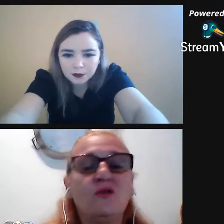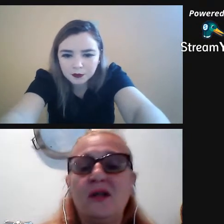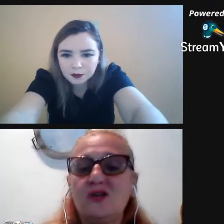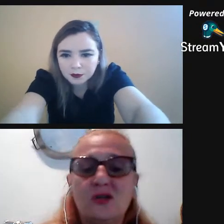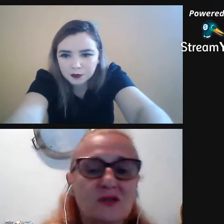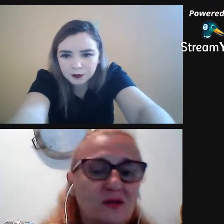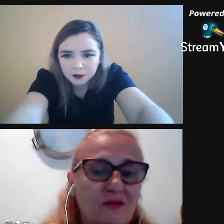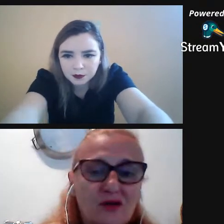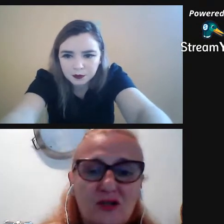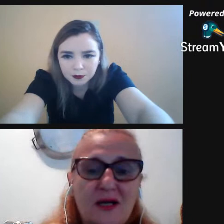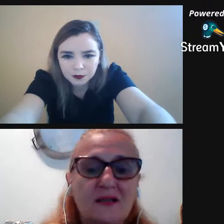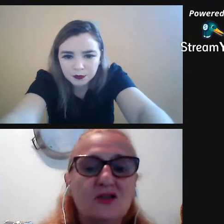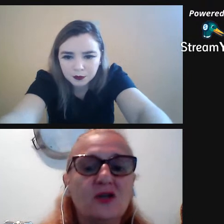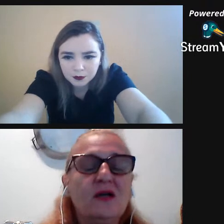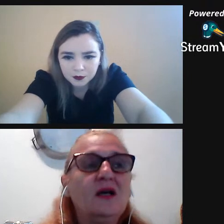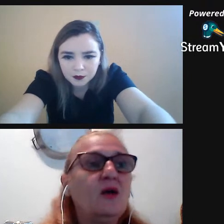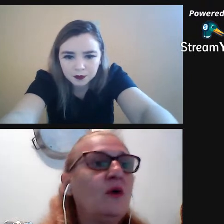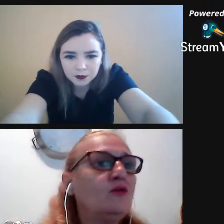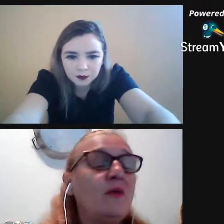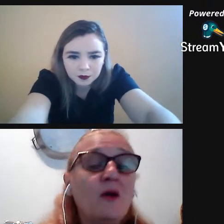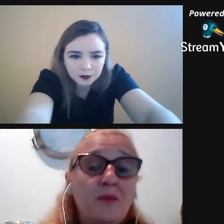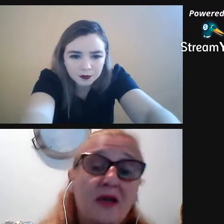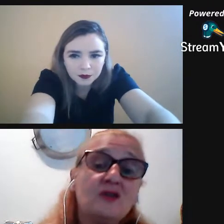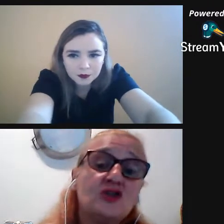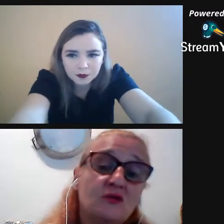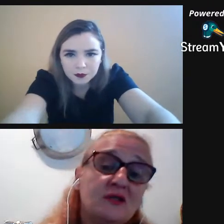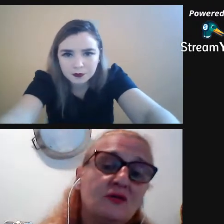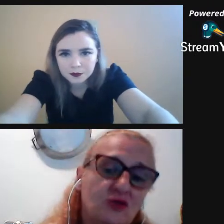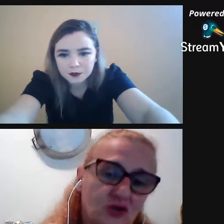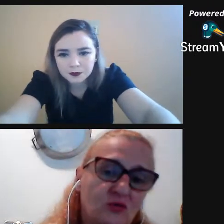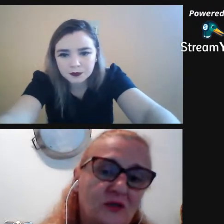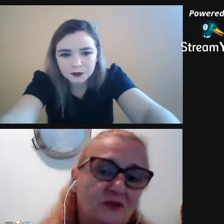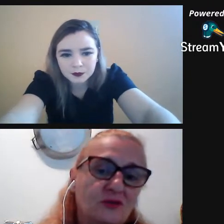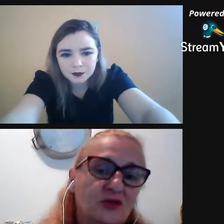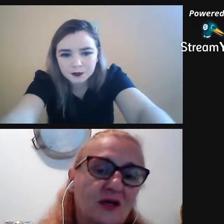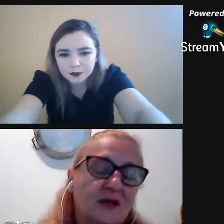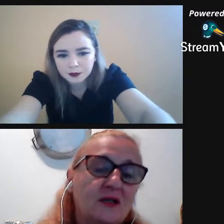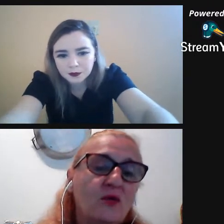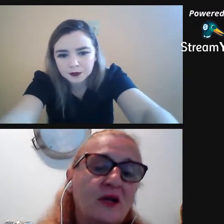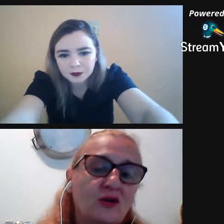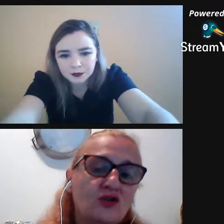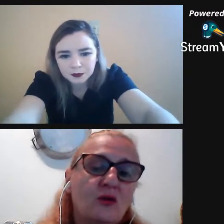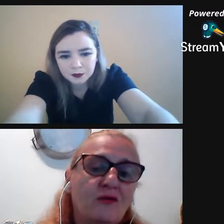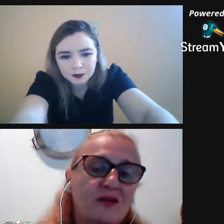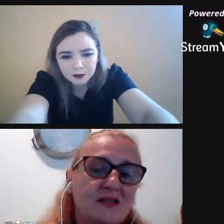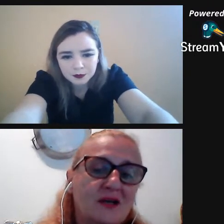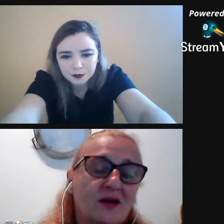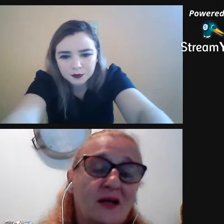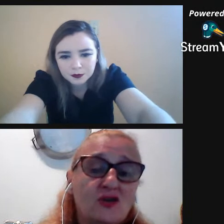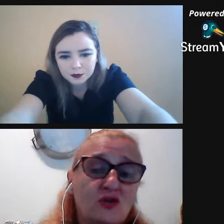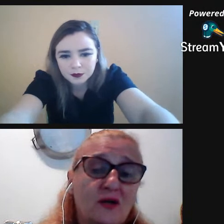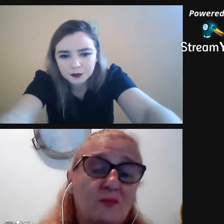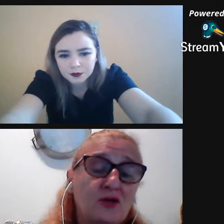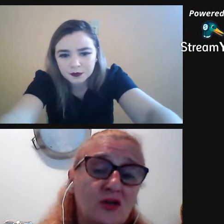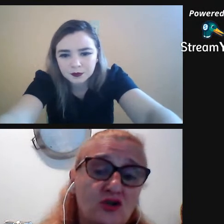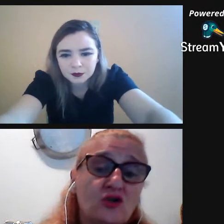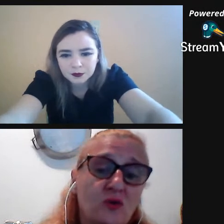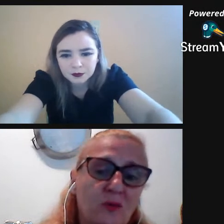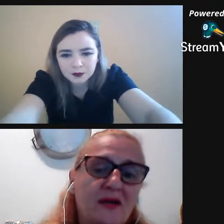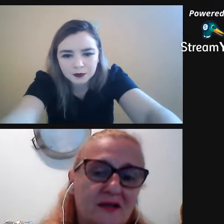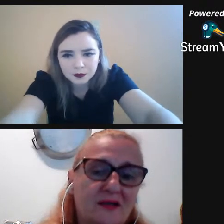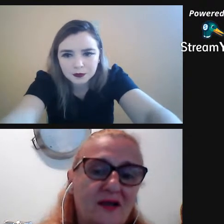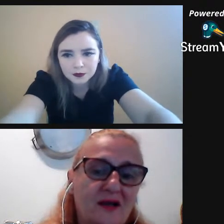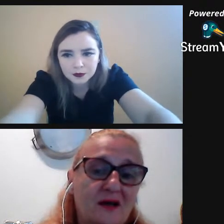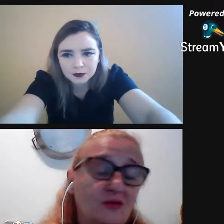quantas florestas estão sendo devastadas, quanto meio ambiente estão sendo destruídos. Então, o que, que nós estamos fazendo? Aquela história, depois que a gente